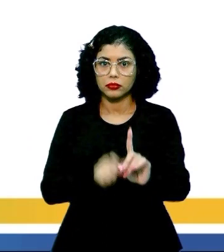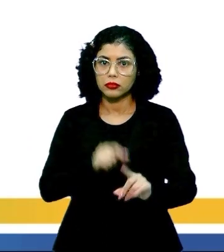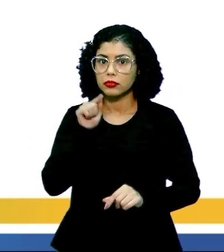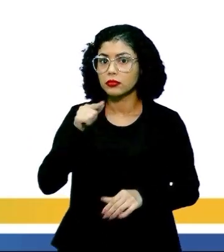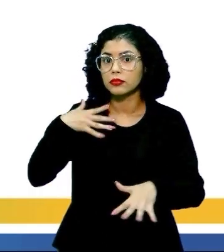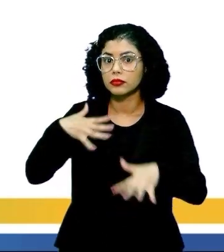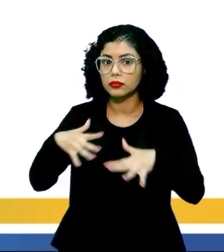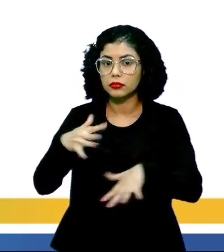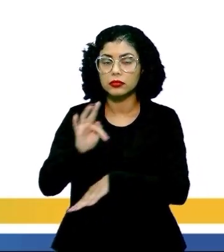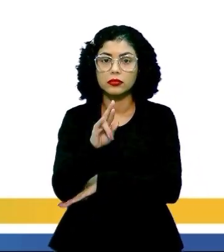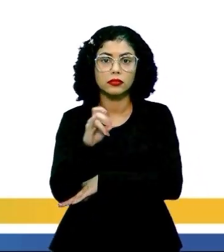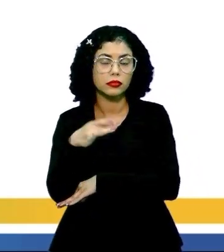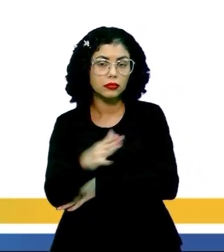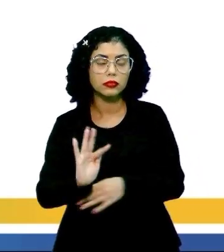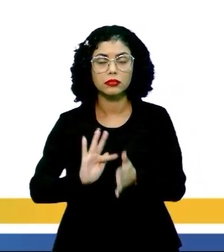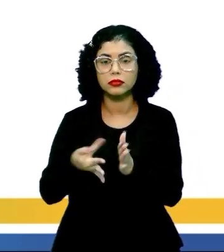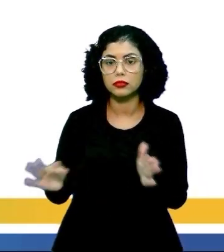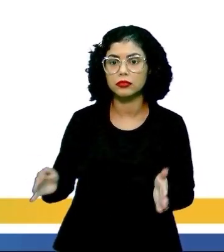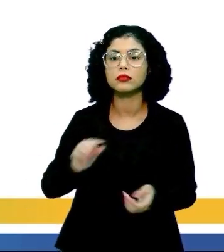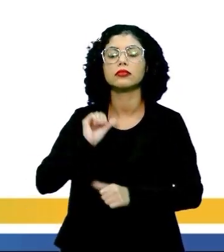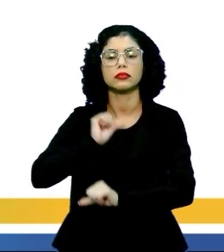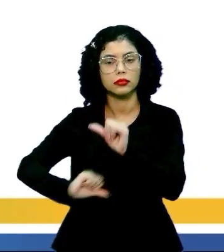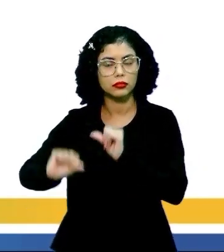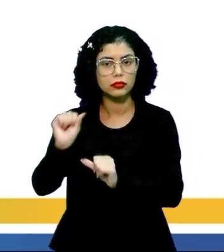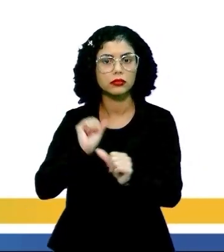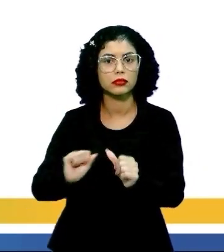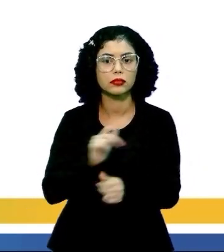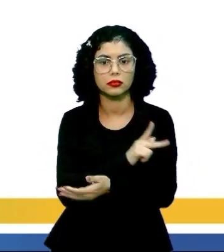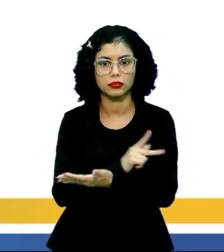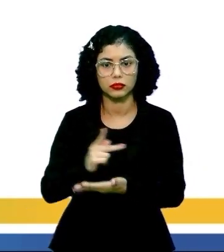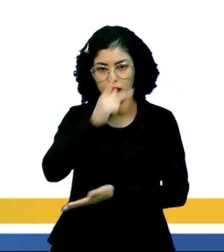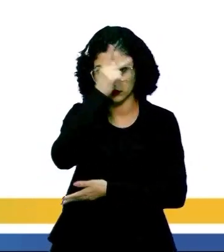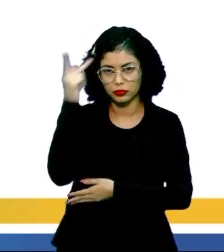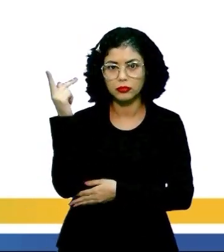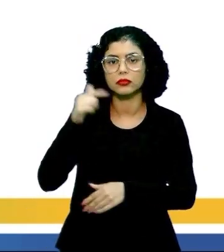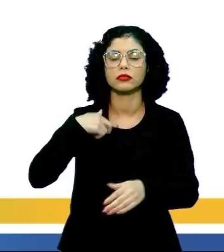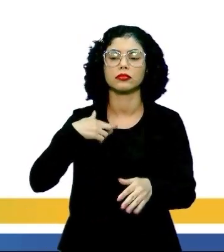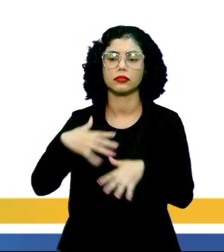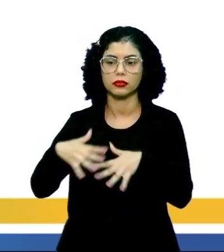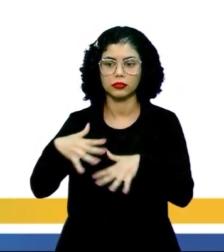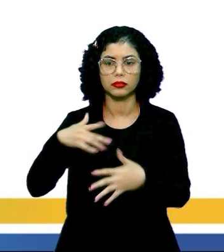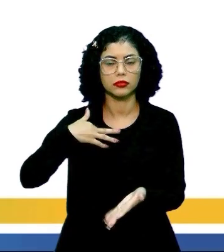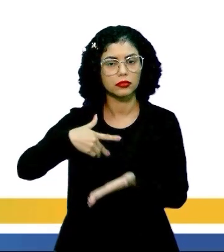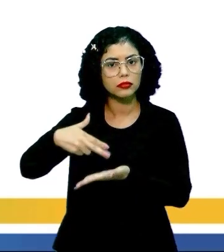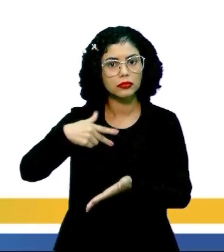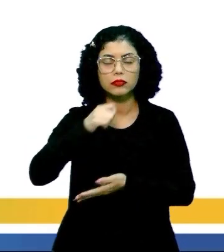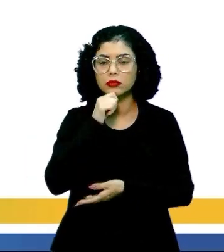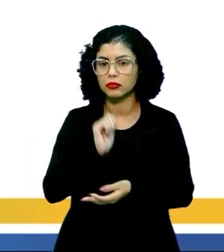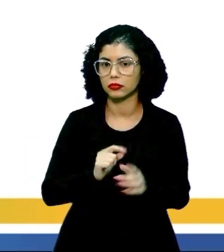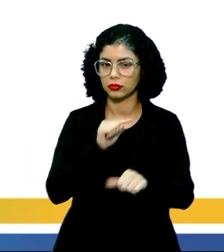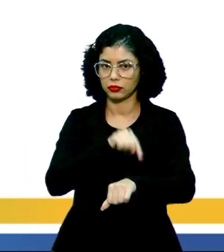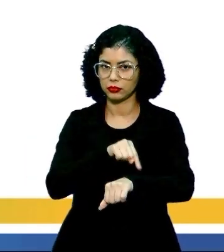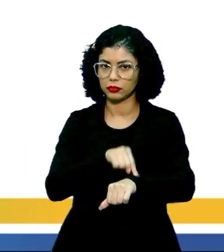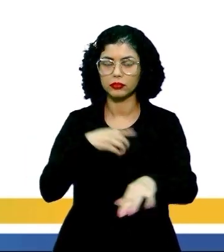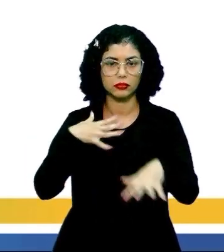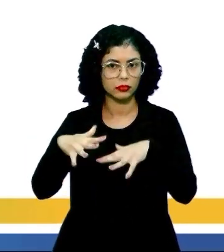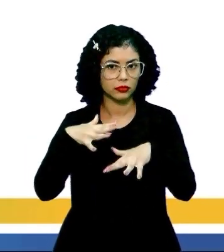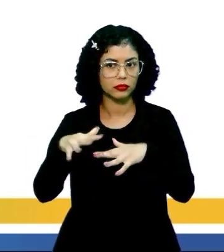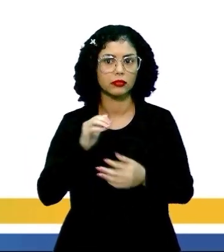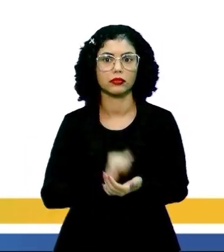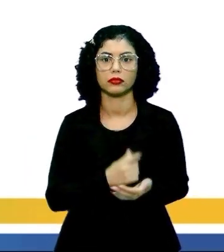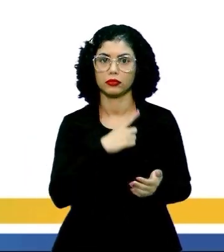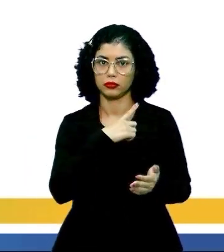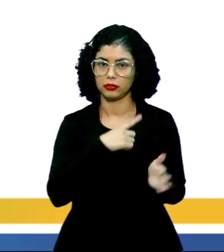a uma função que ela vai mudar com o deslocamento da pessoa ou seja essa função horária que representa esse movimento